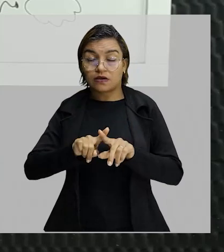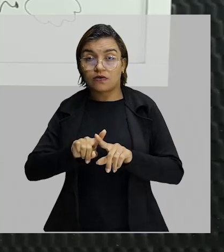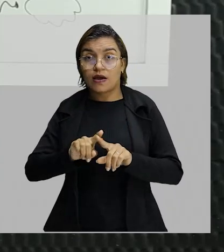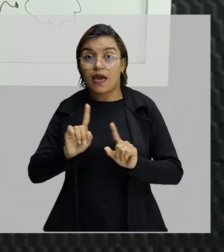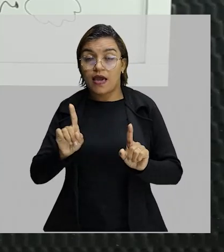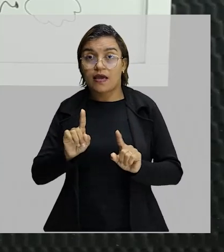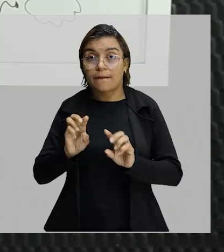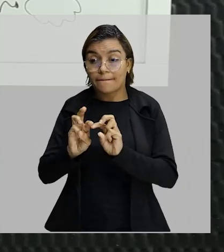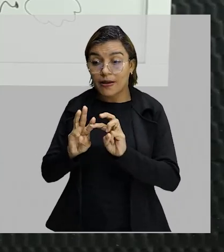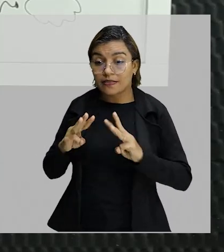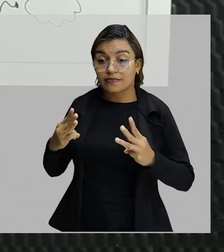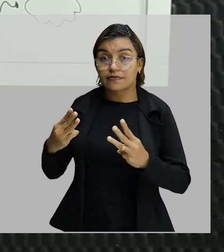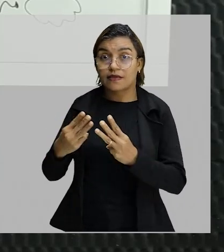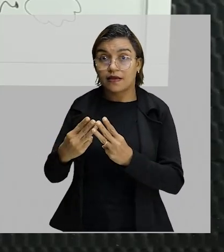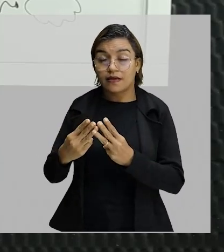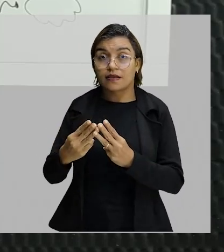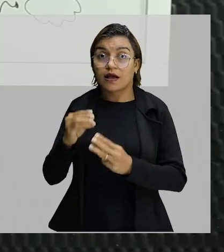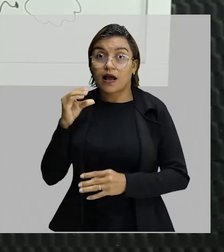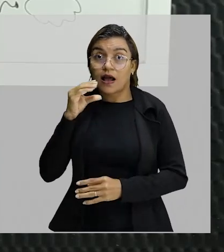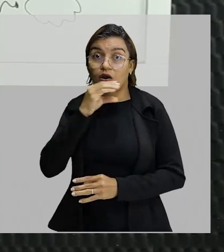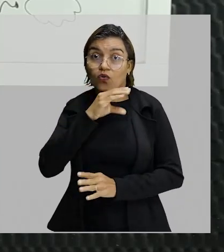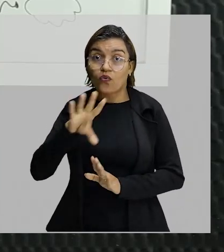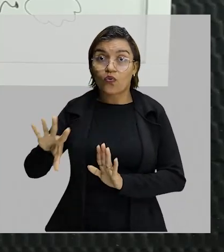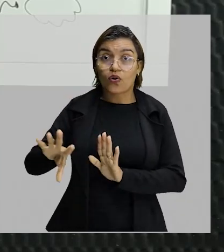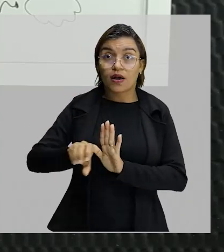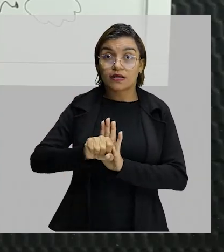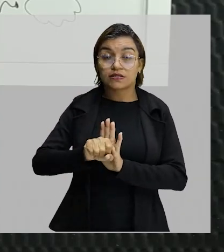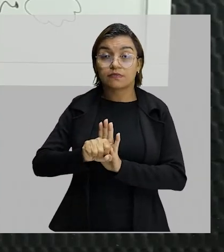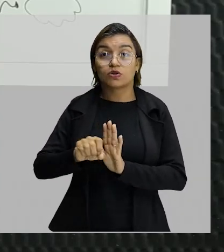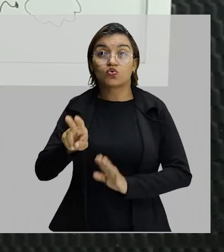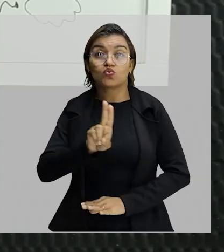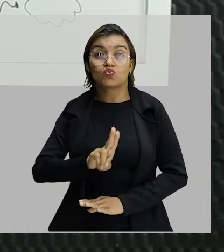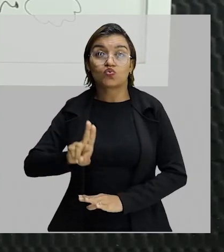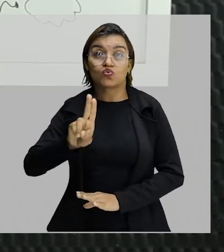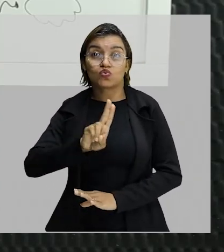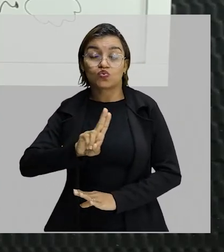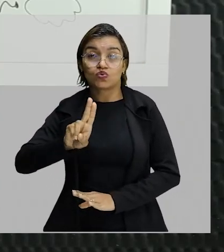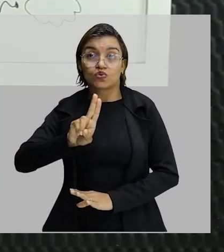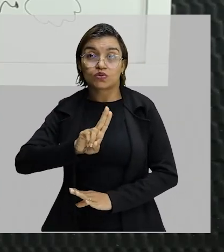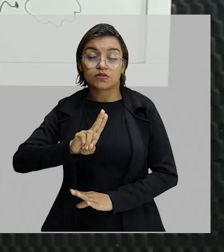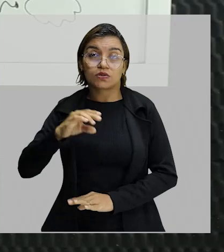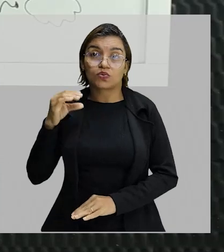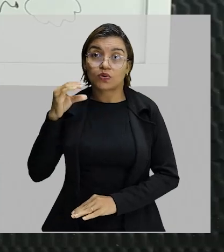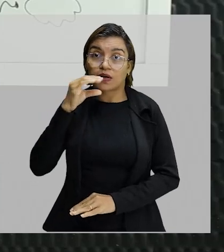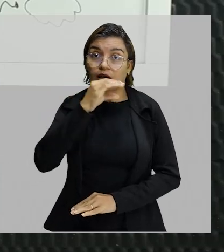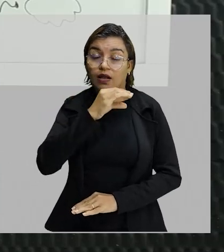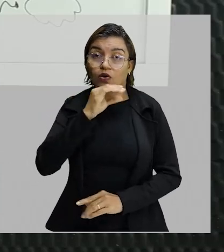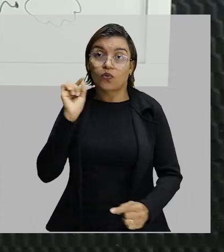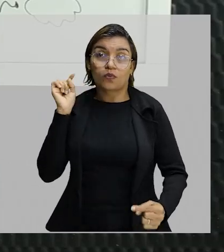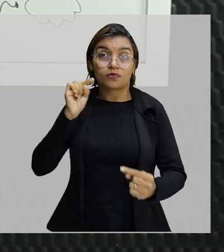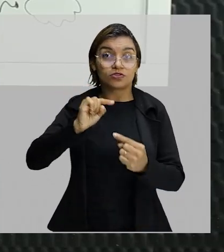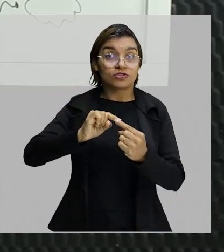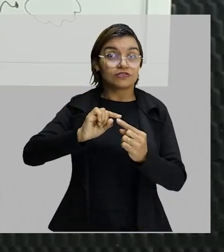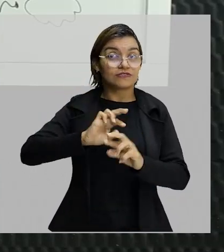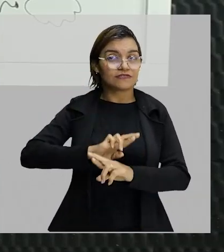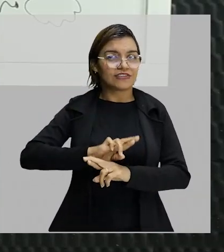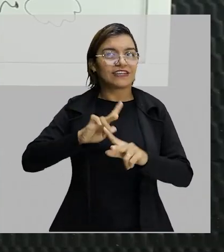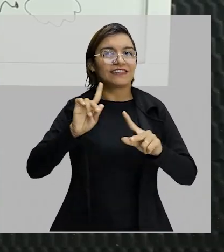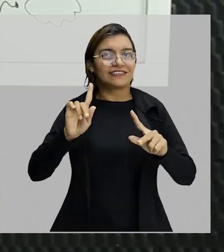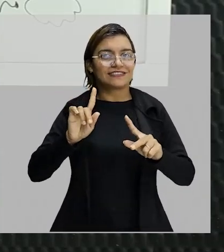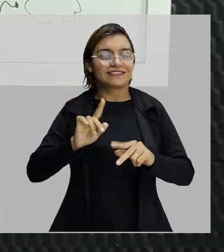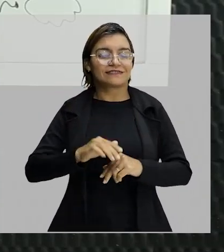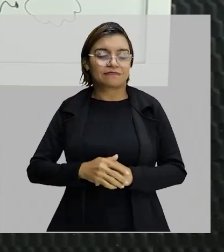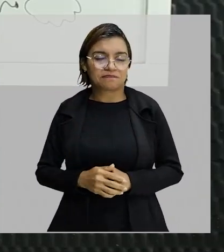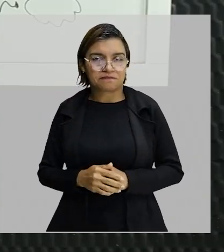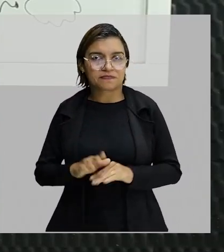esse calor e que está utilizando essa quantidade de calor para fins diferentes, certo?